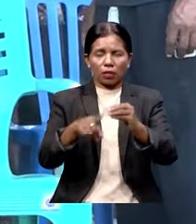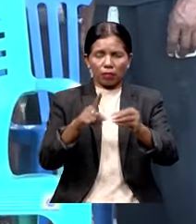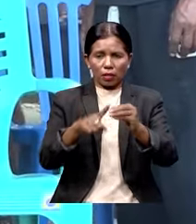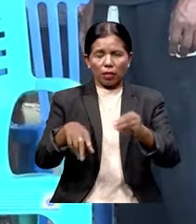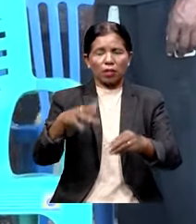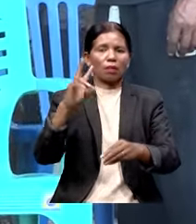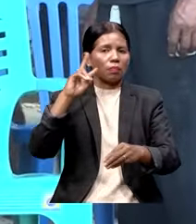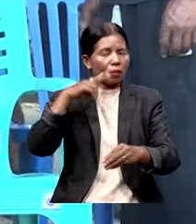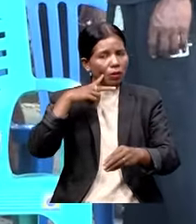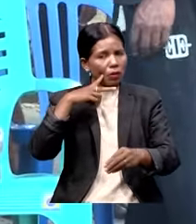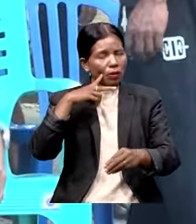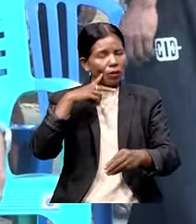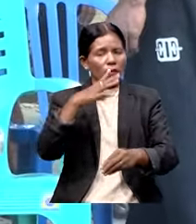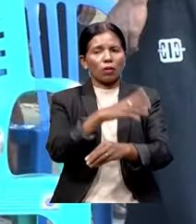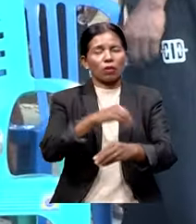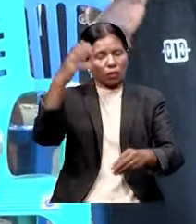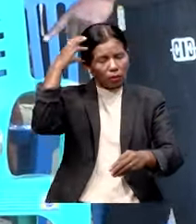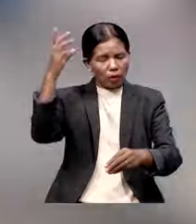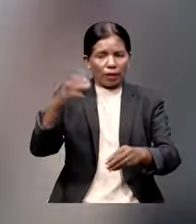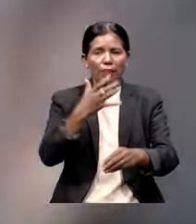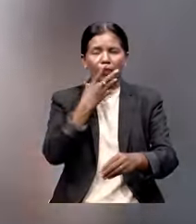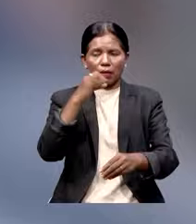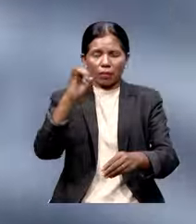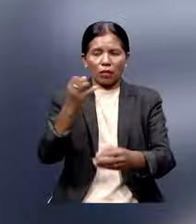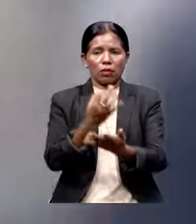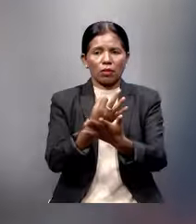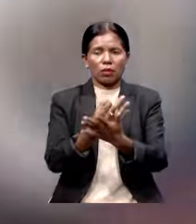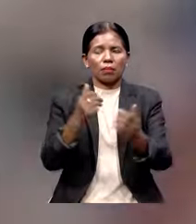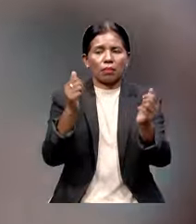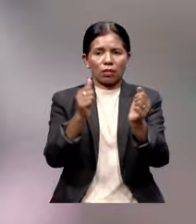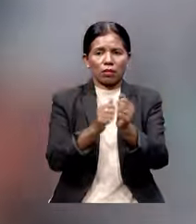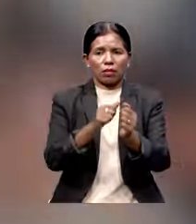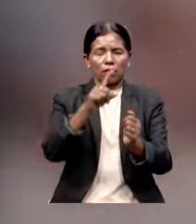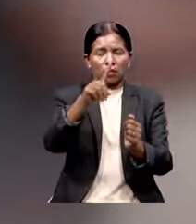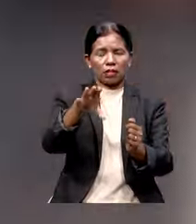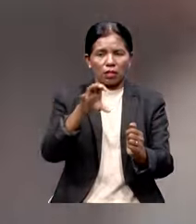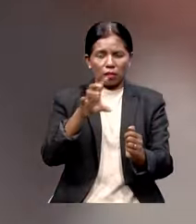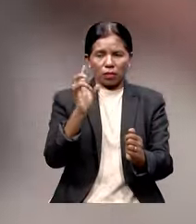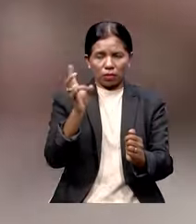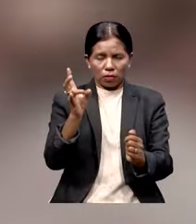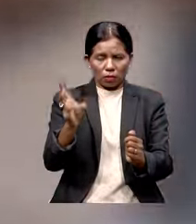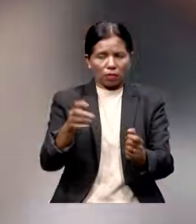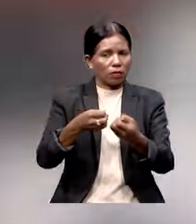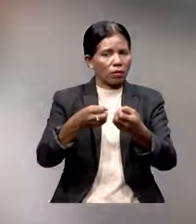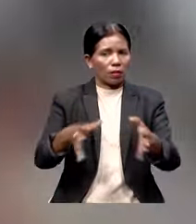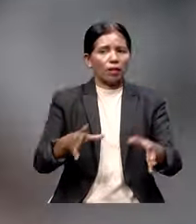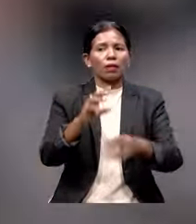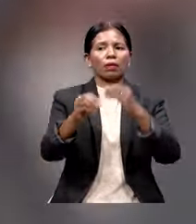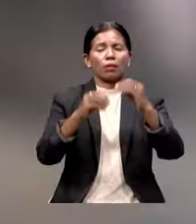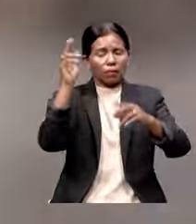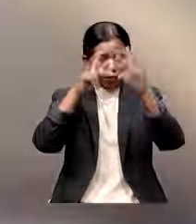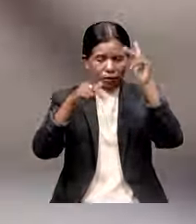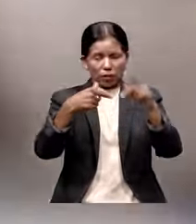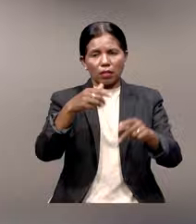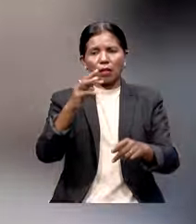morotahan, repolho, aimanas, inclui vítima ni osan hamutuk dólar atus ida hitunulu lakon. Relaciona o caso ne